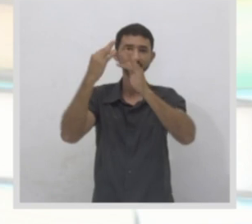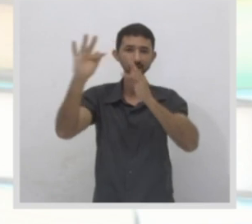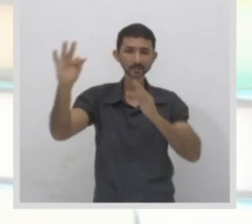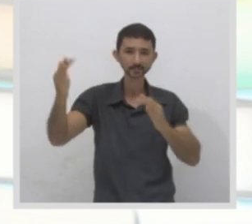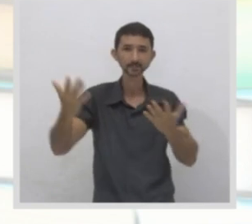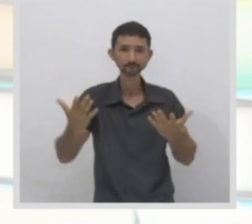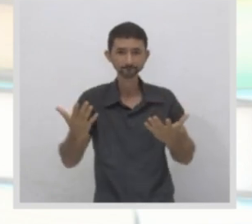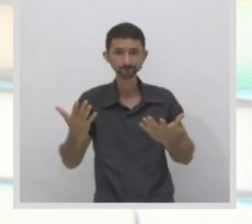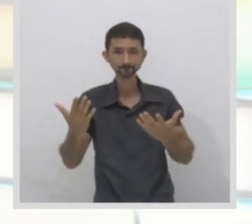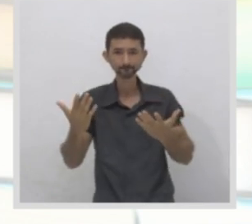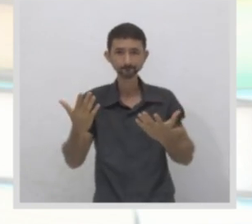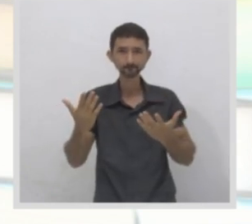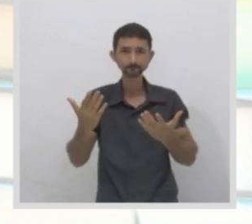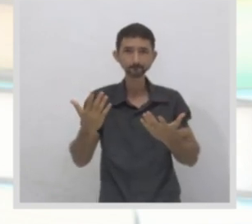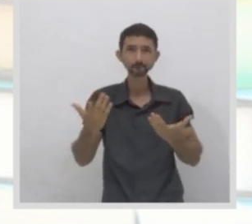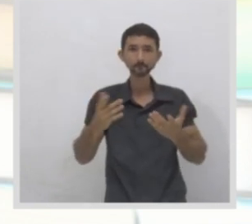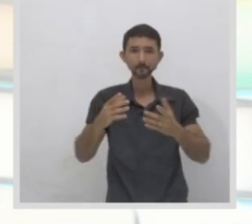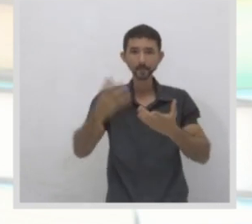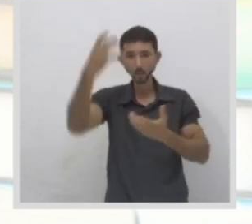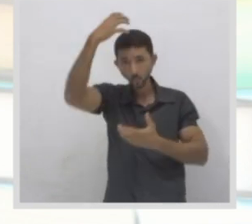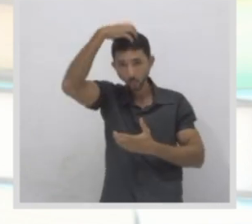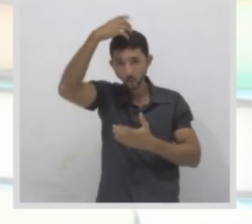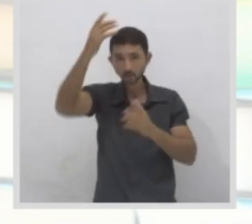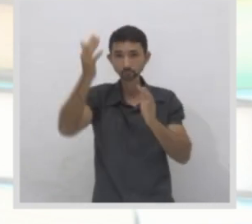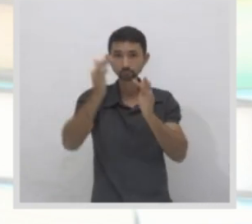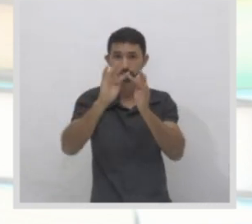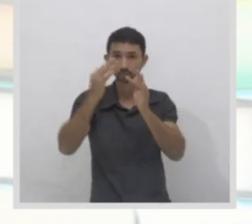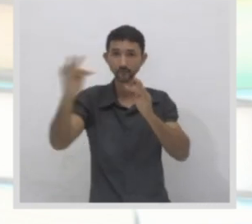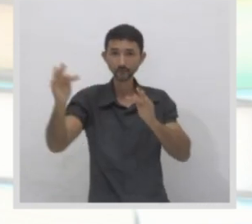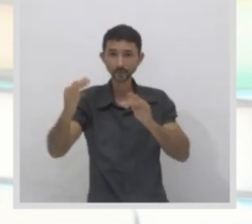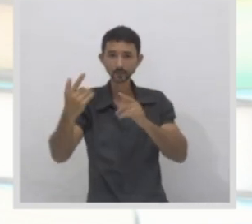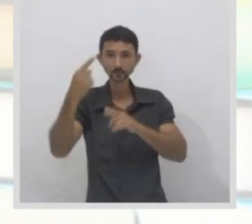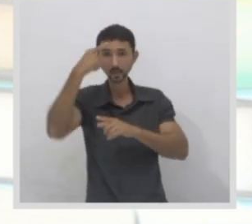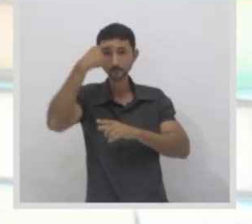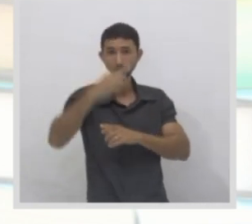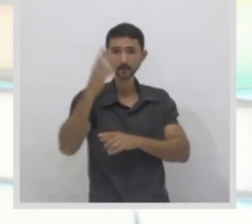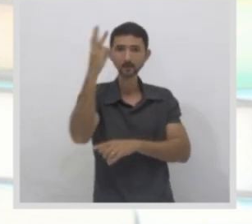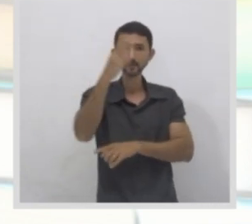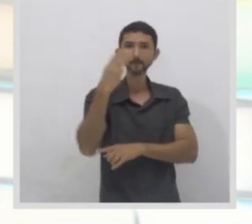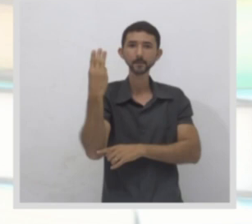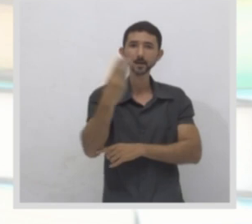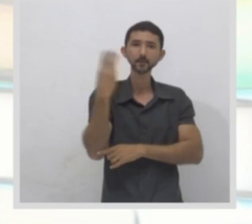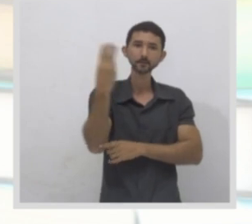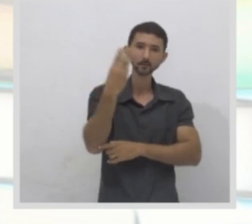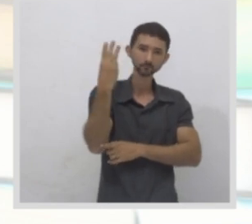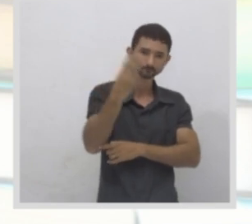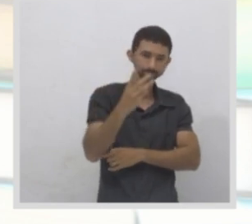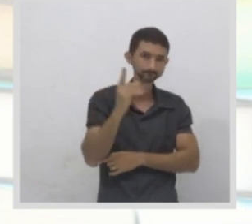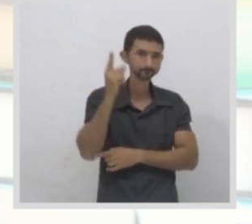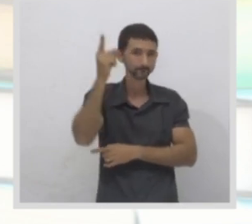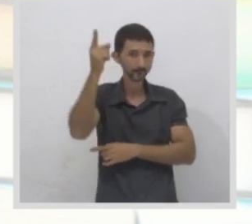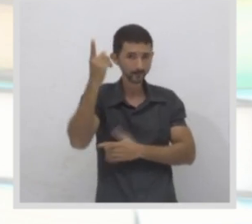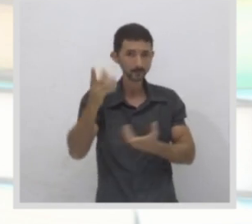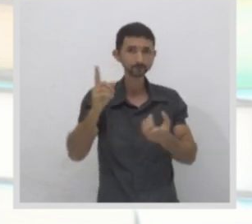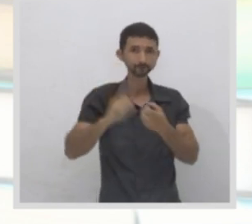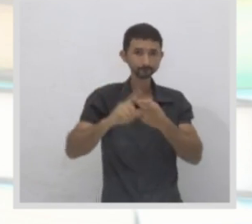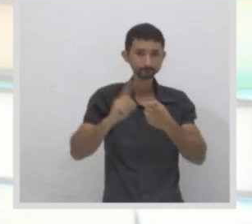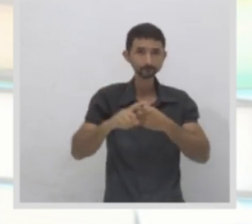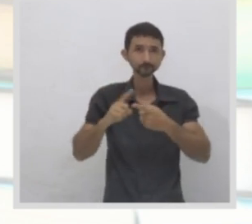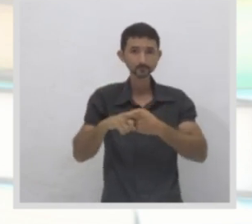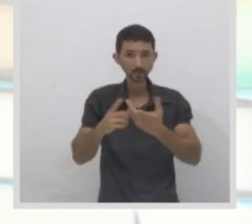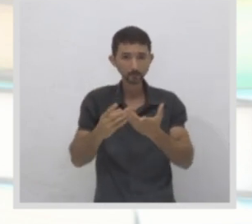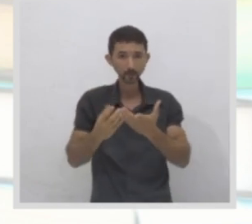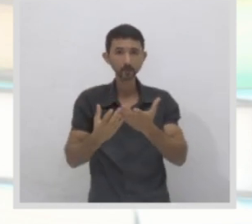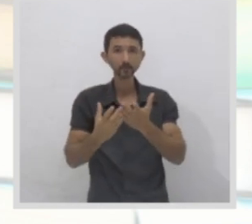Né? Foi aí que a coroa francesa se estabeleceu no litoral maranhense e implantou uma